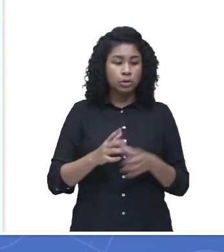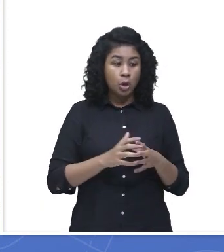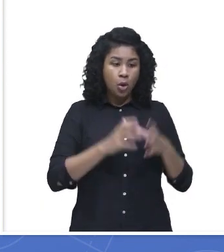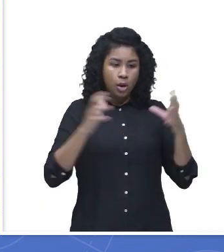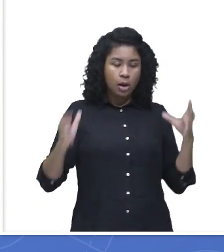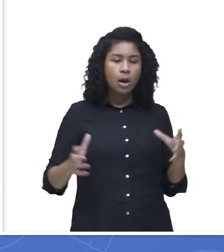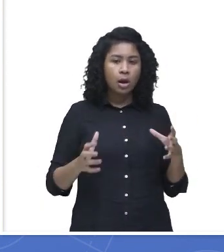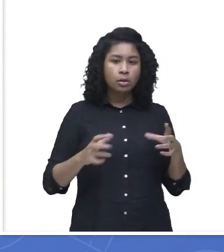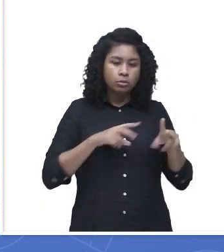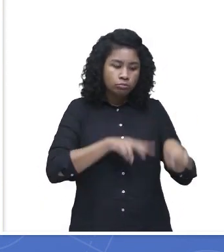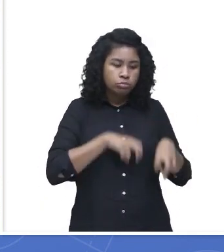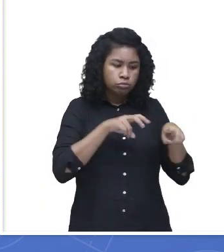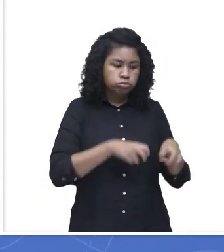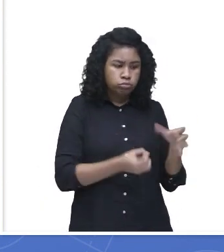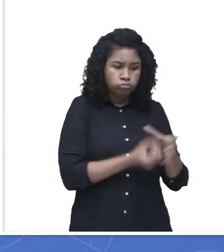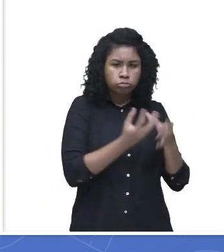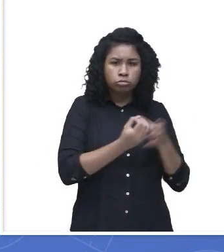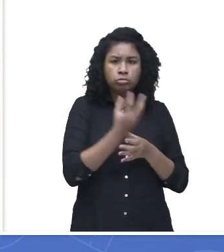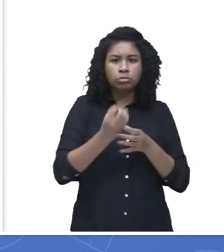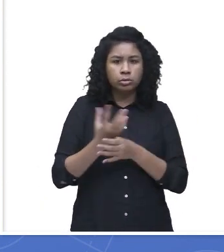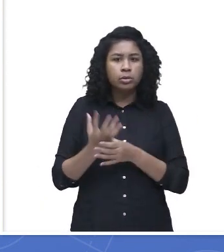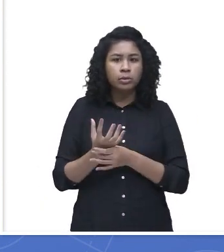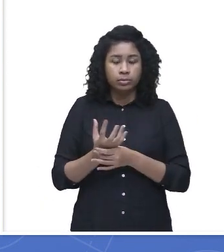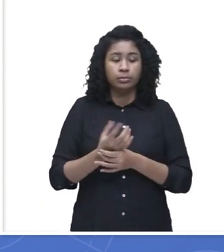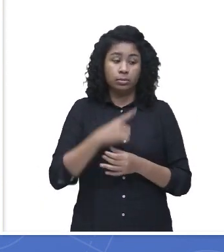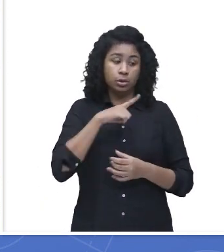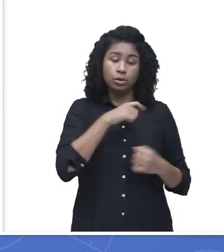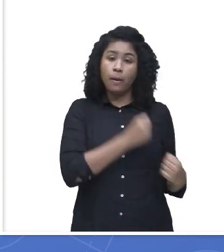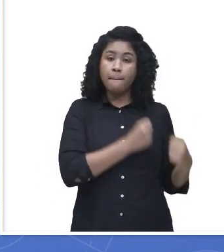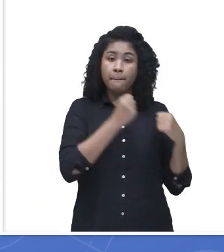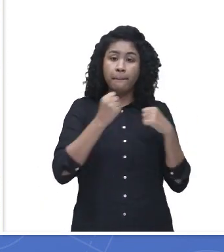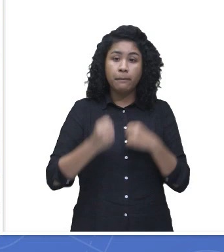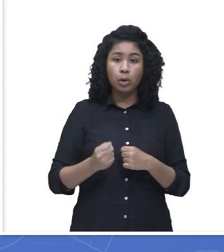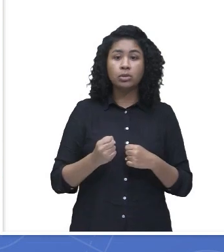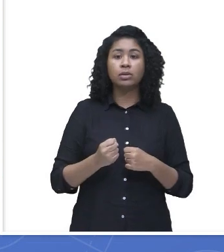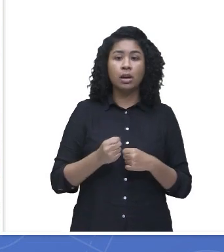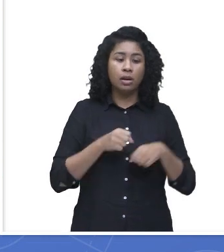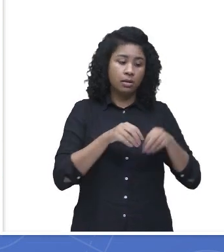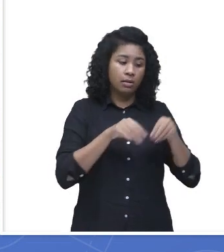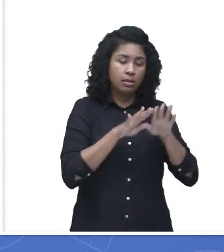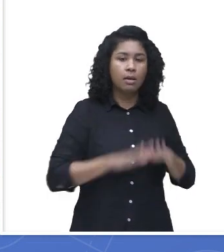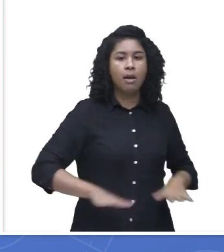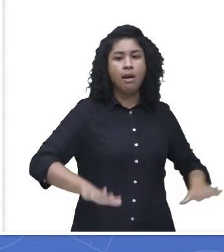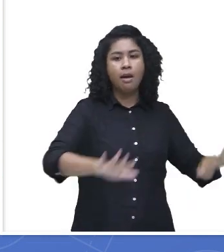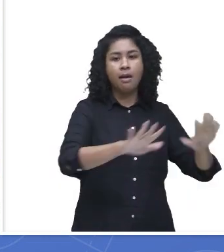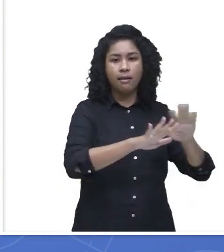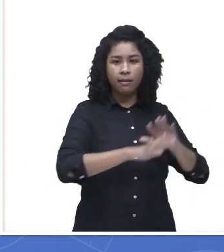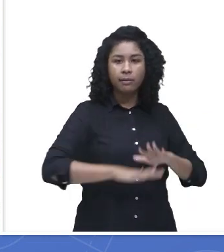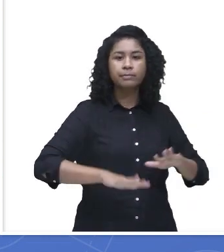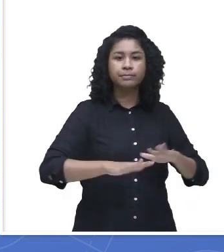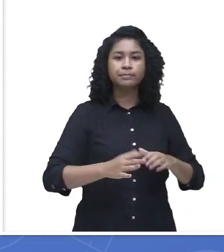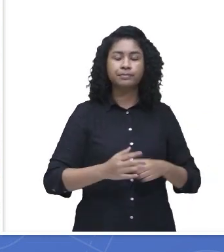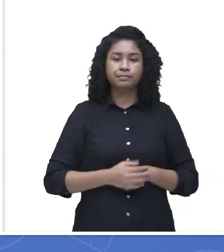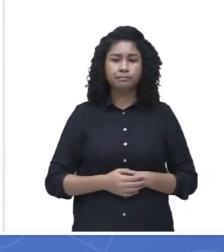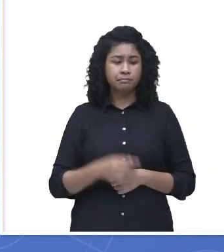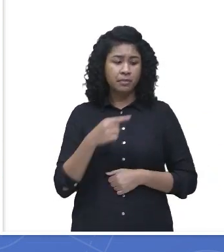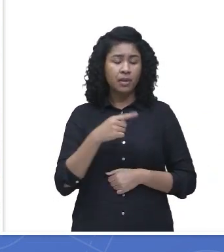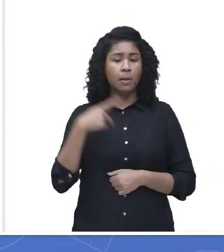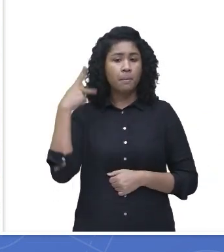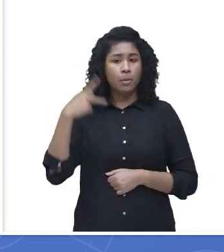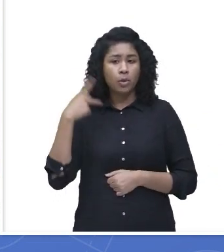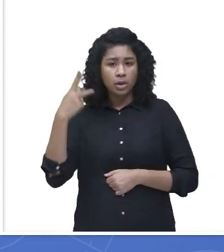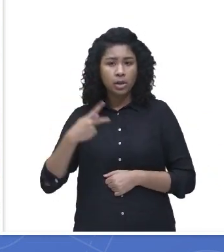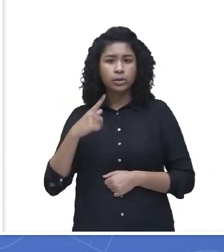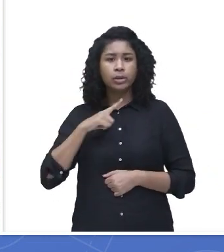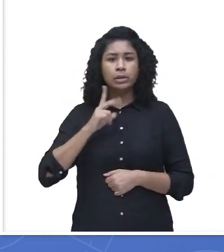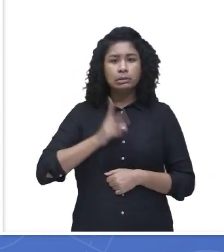que tinham o poder nas mãos, né, o poder da terra, né, a política do café com leite alternando entre